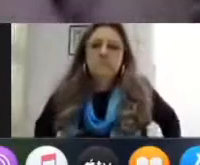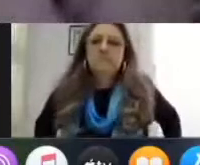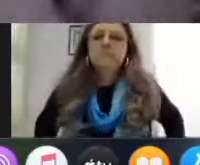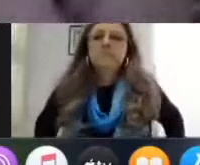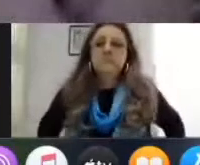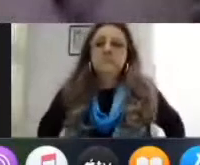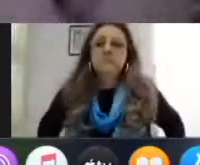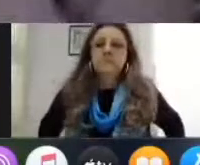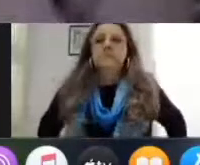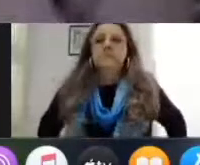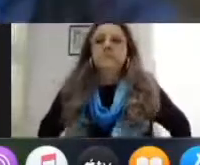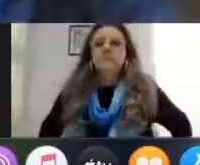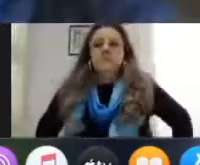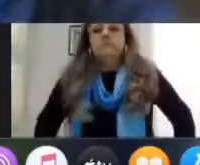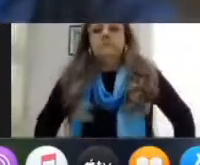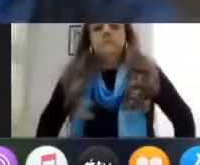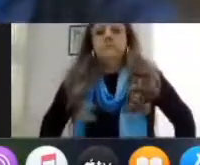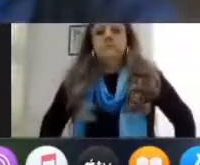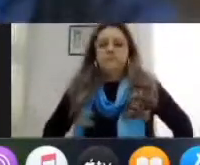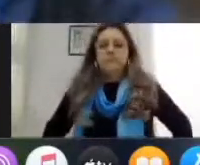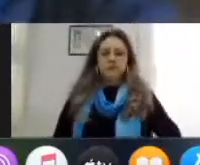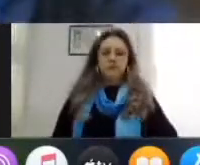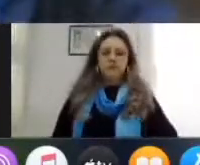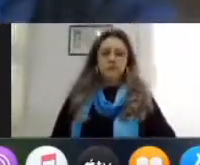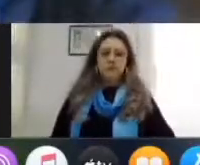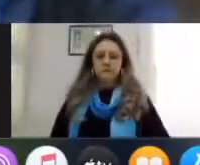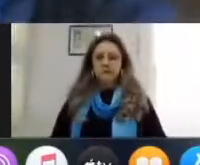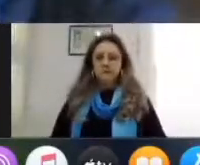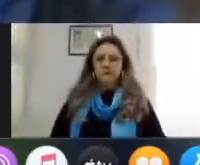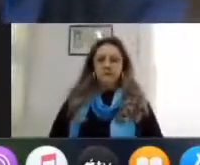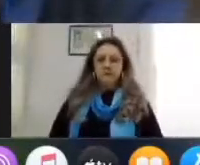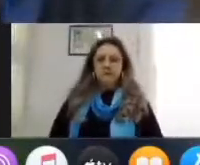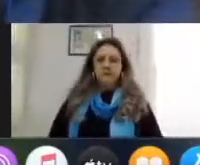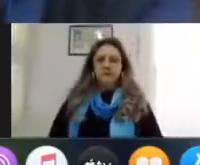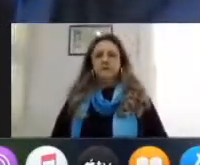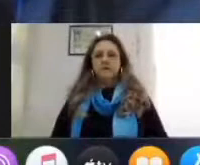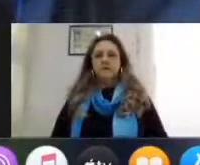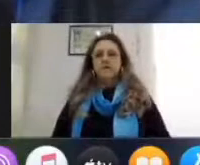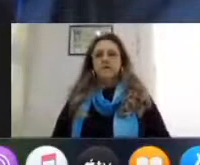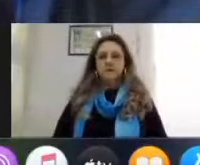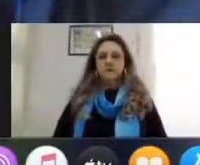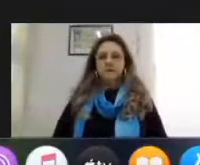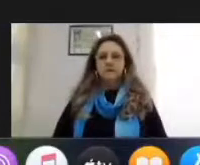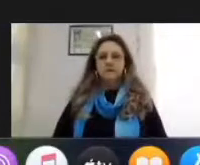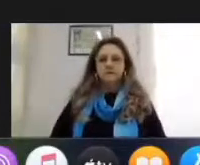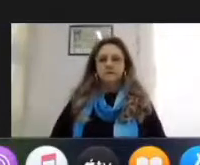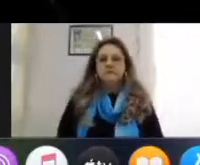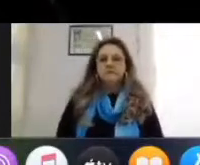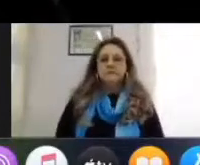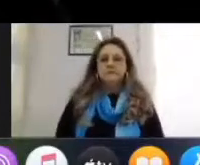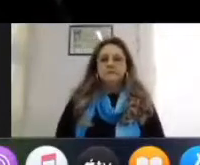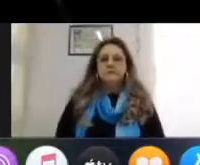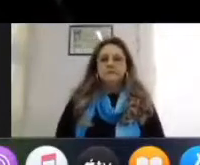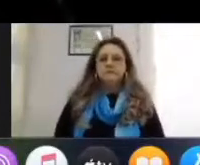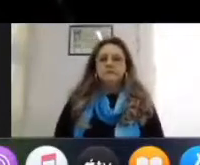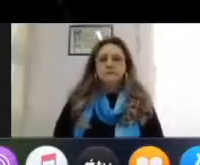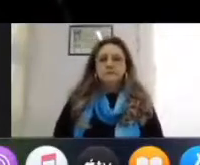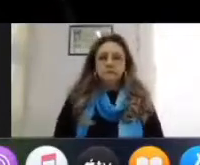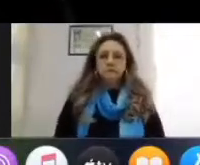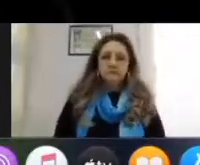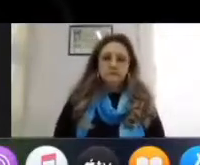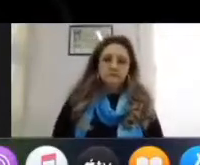entre grupos, debate e tomada de decisões, construção de leis colaborativa entre grupos amplo. A segunda é